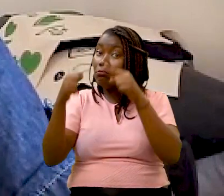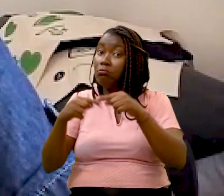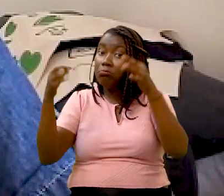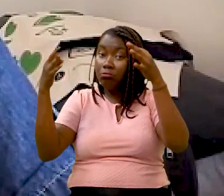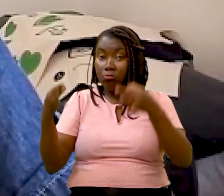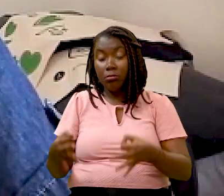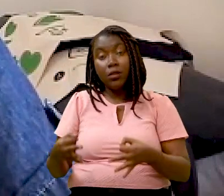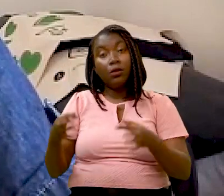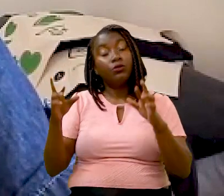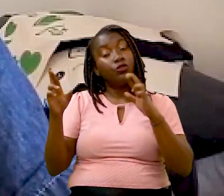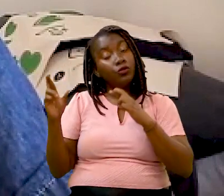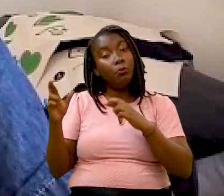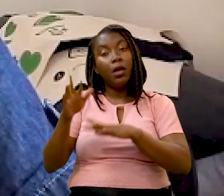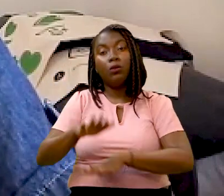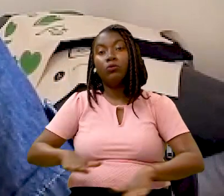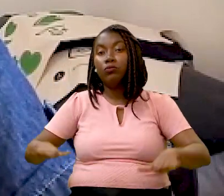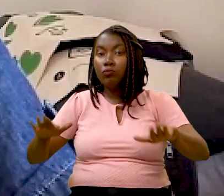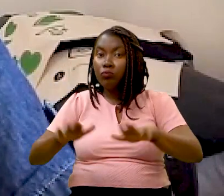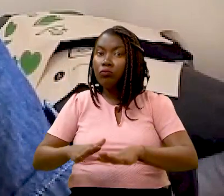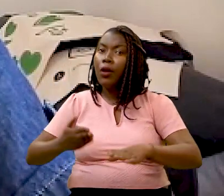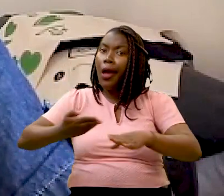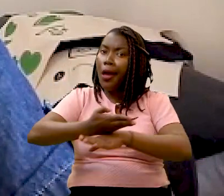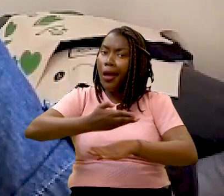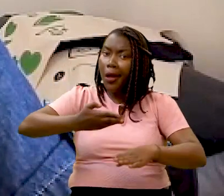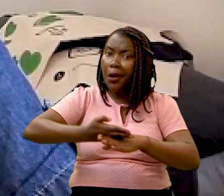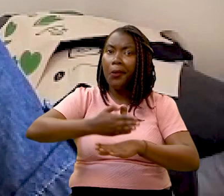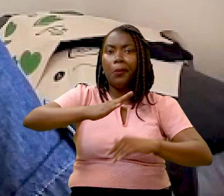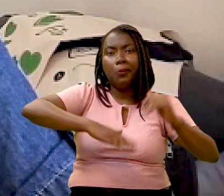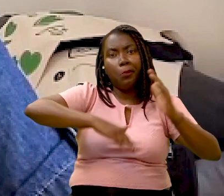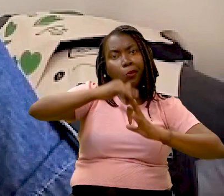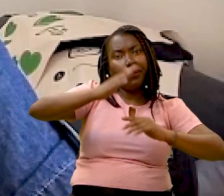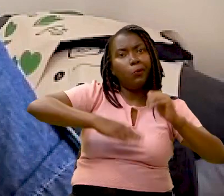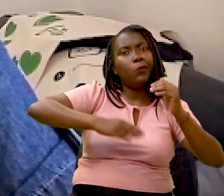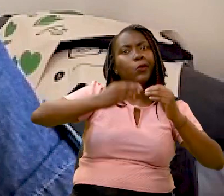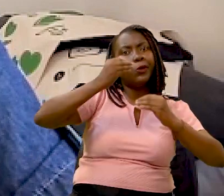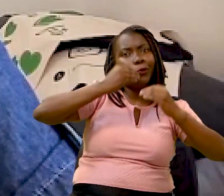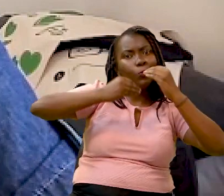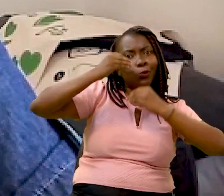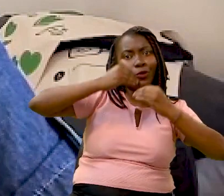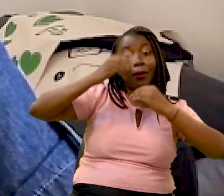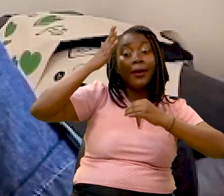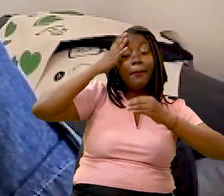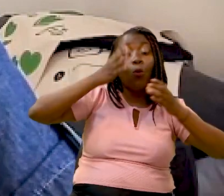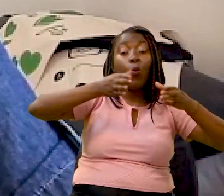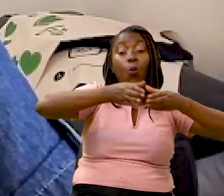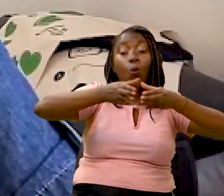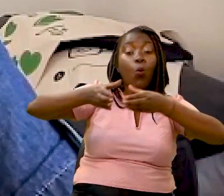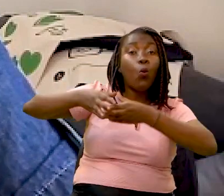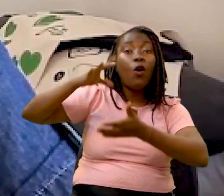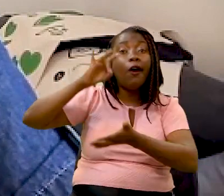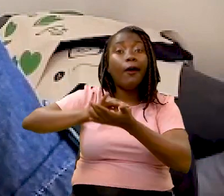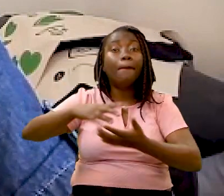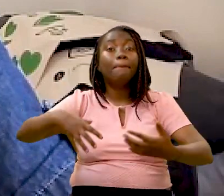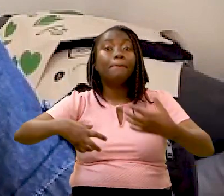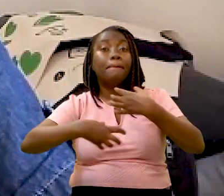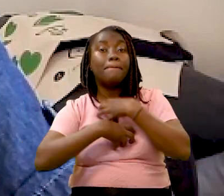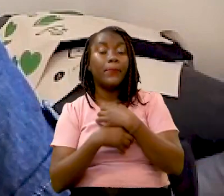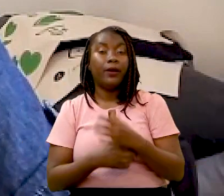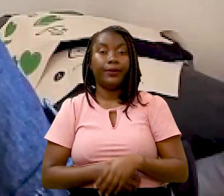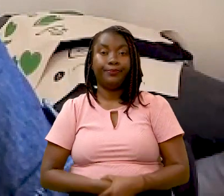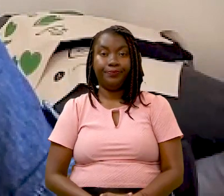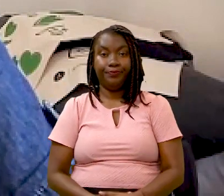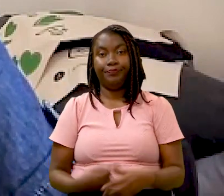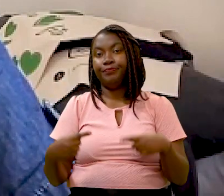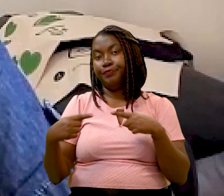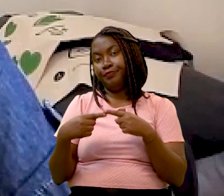pessoas todas tenham acesso a um profissional de nutrição para descobrir quais são os grupos que realmente impactam para